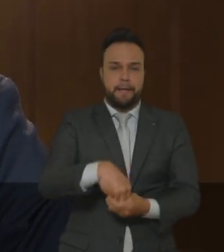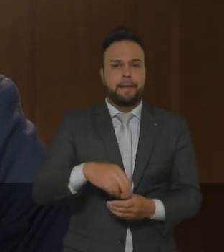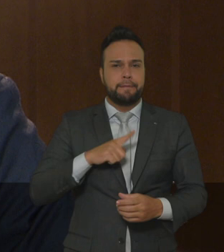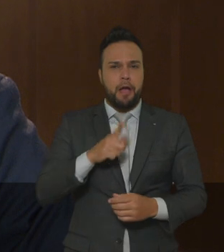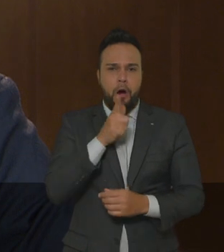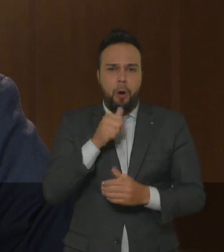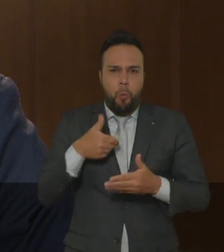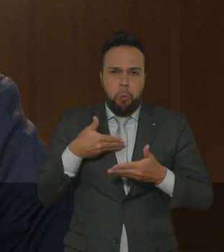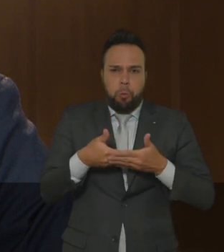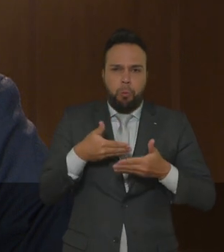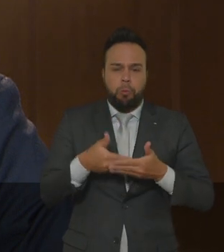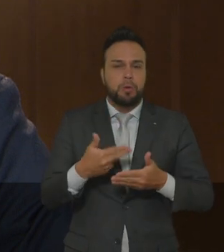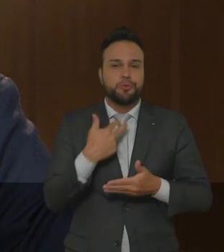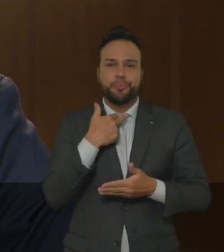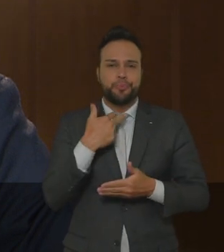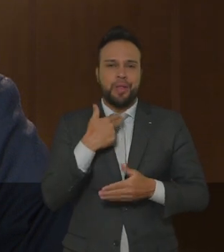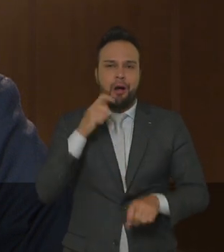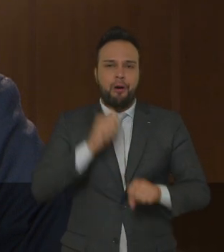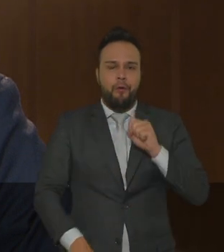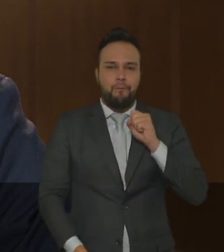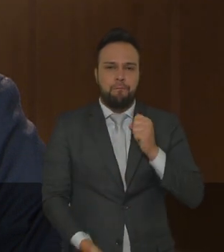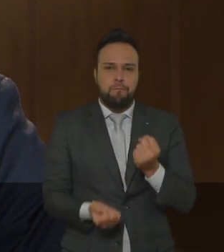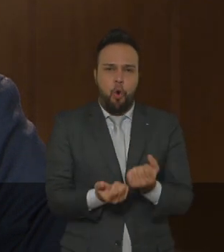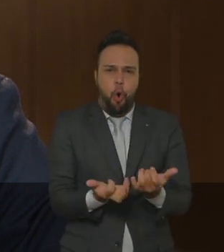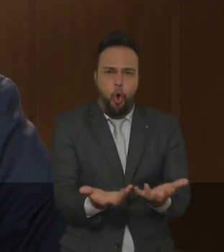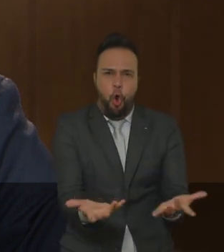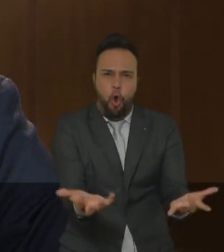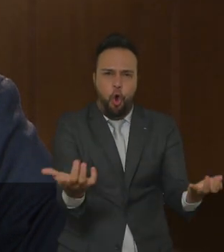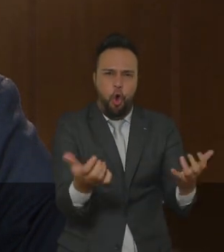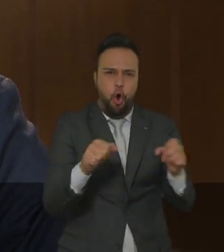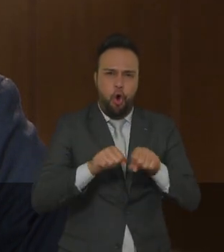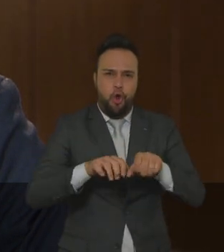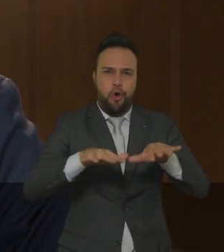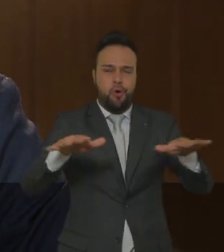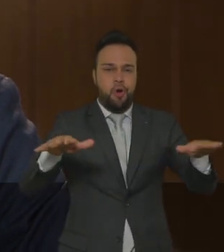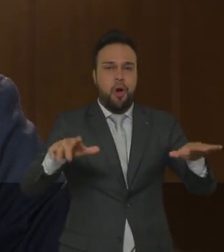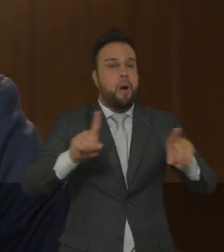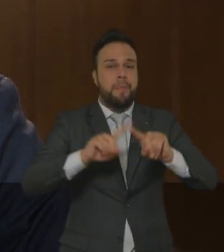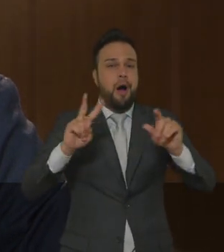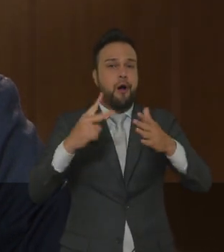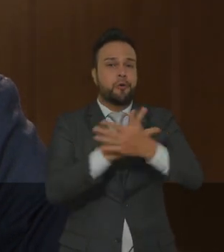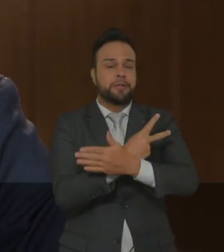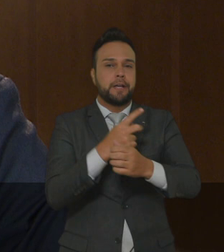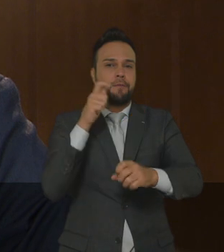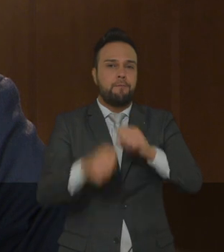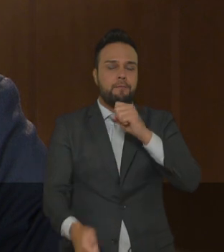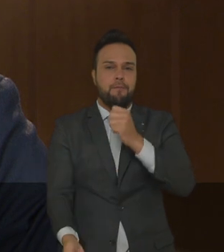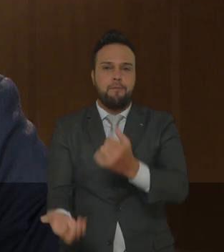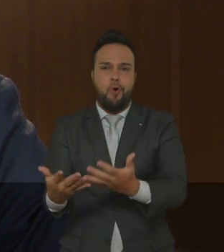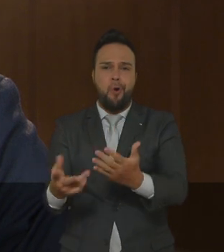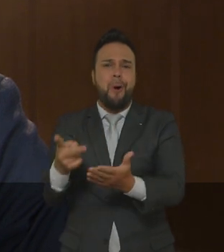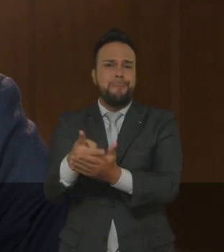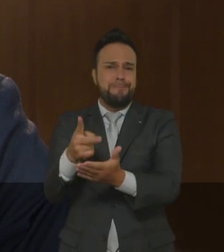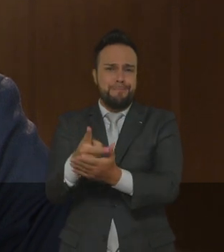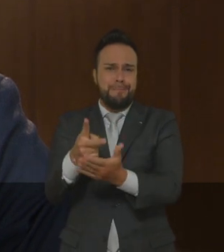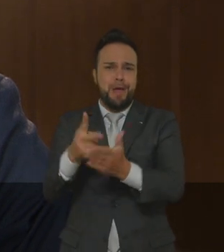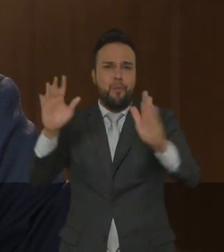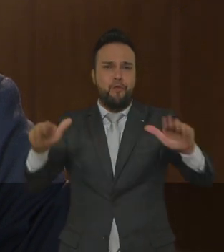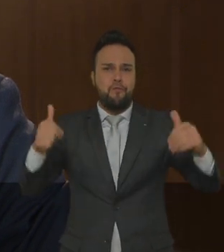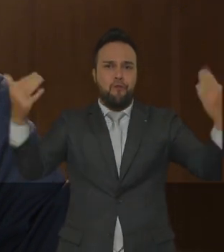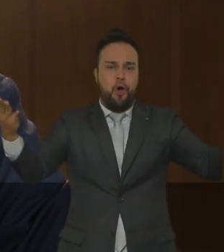floresta é úmida e não permite a propagação do fogo em seu interior os incêndios acontecem em praticamente